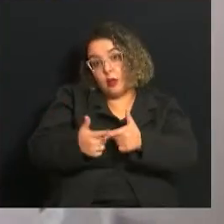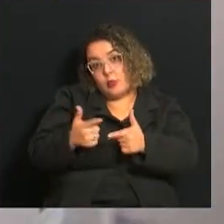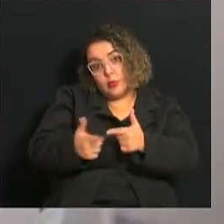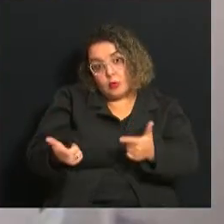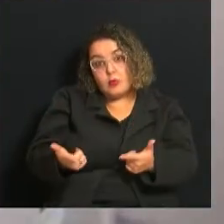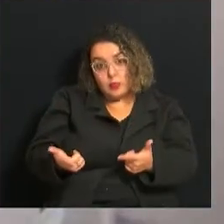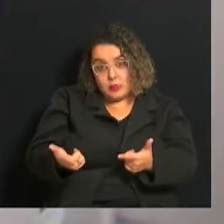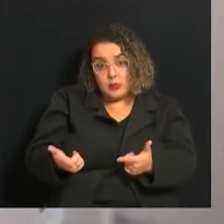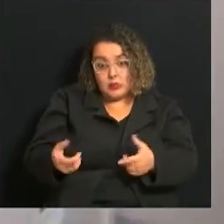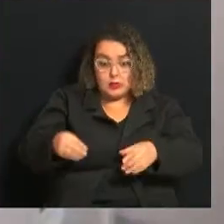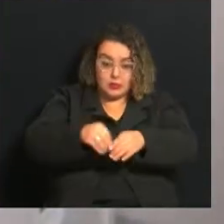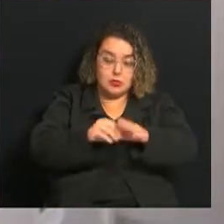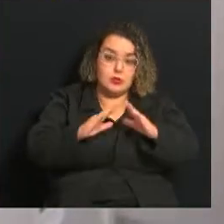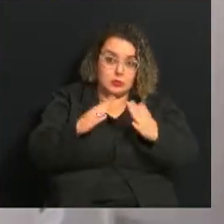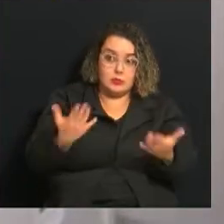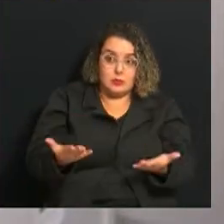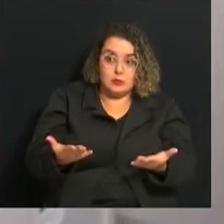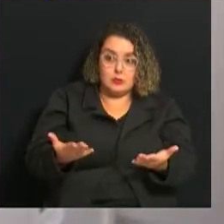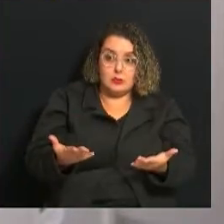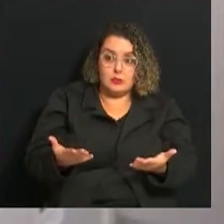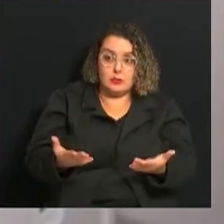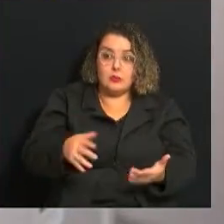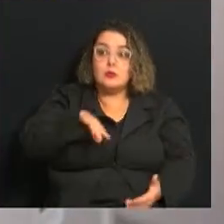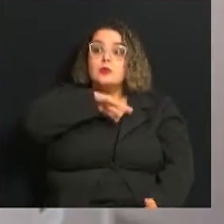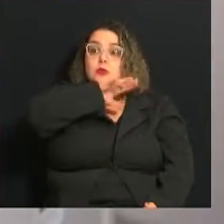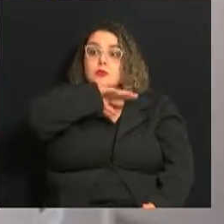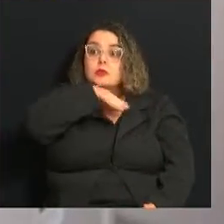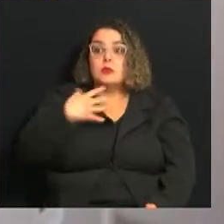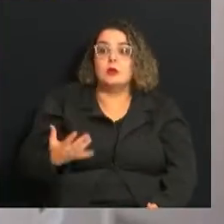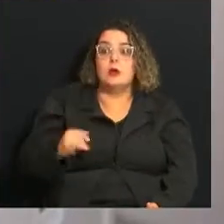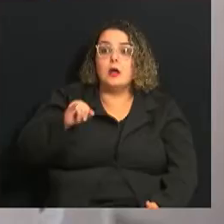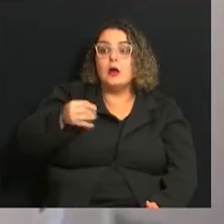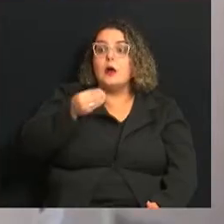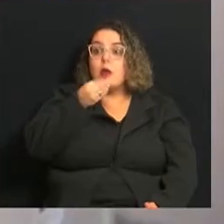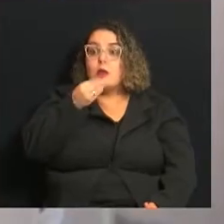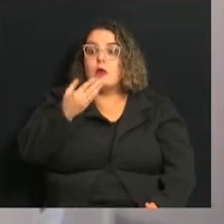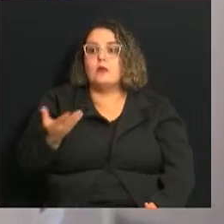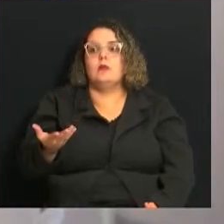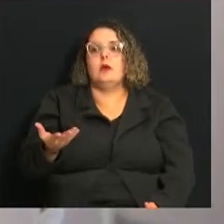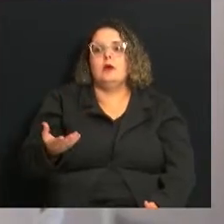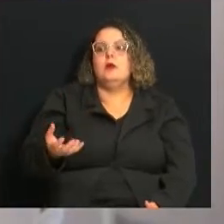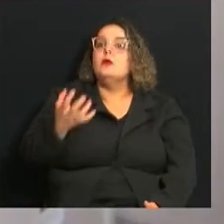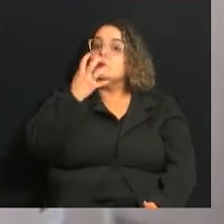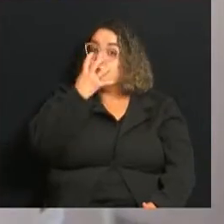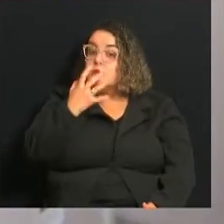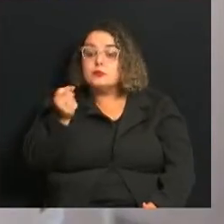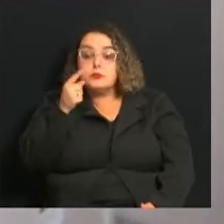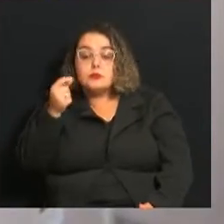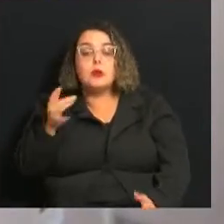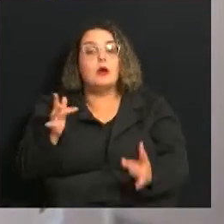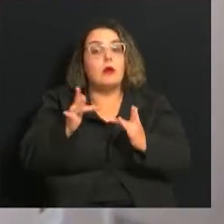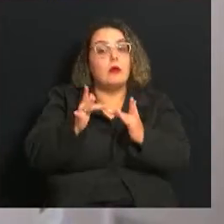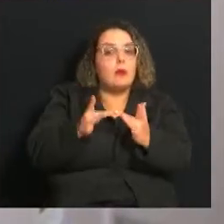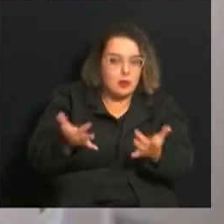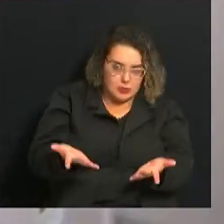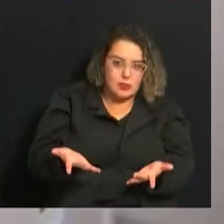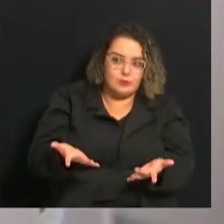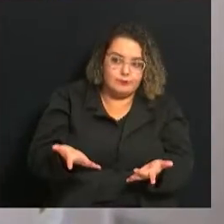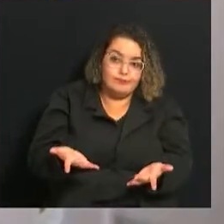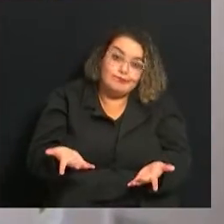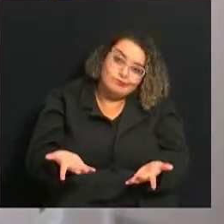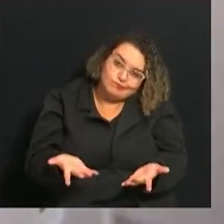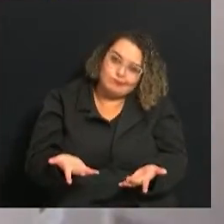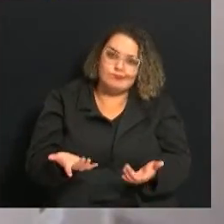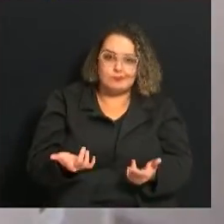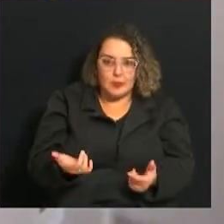hoje em dia, por conta dos animais aproveitarem a ração do cachorro, do gato, e tem esse contato, e aí acaba tendo esse